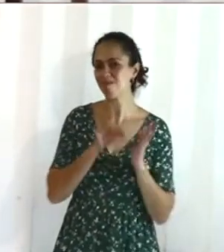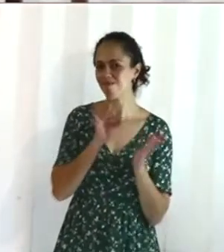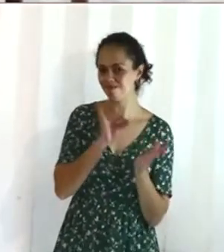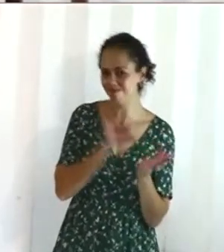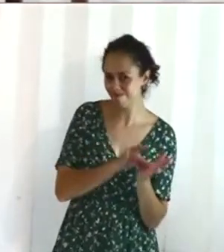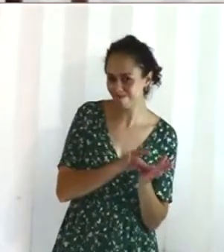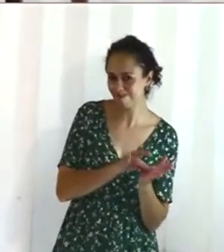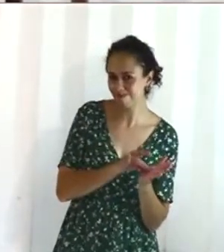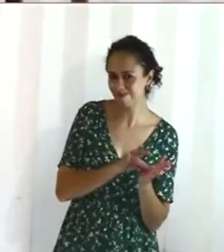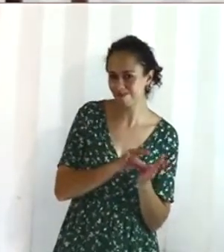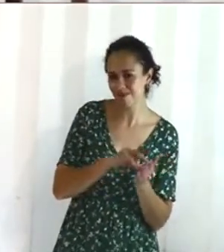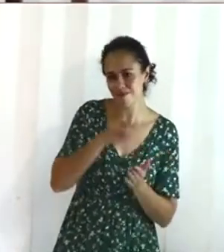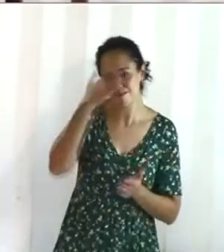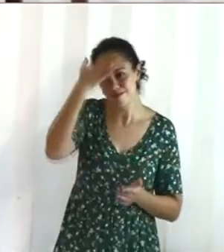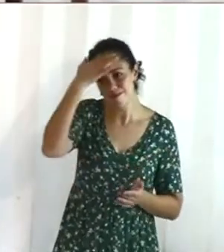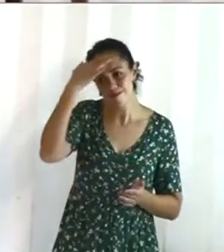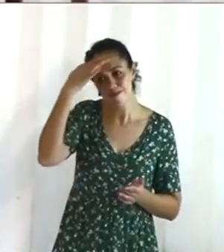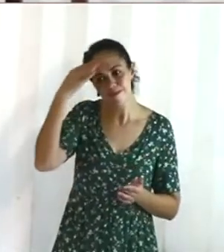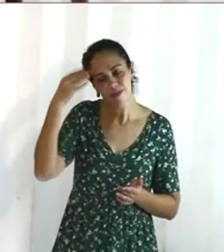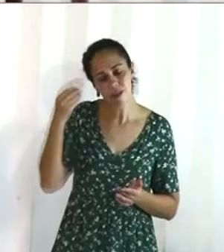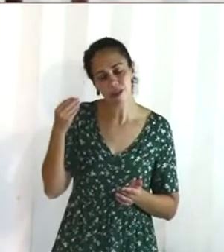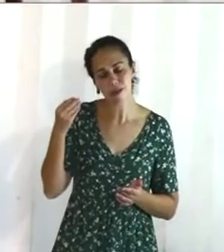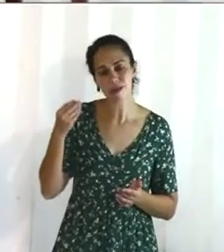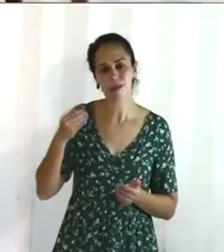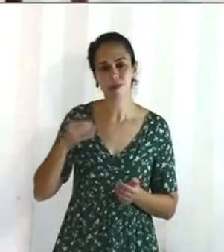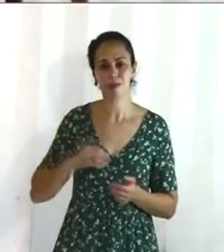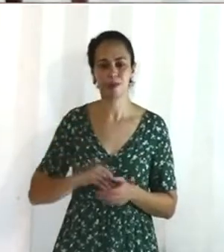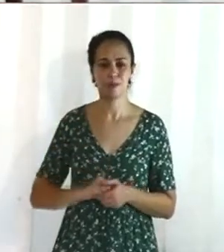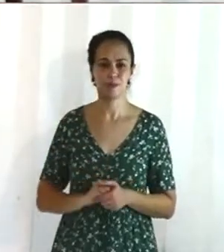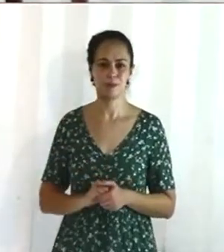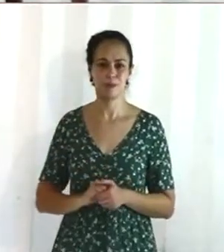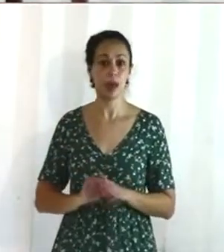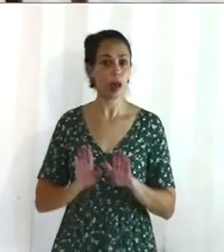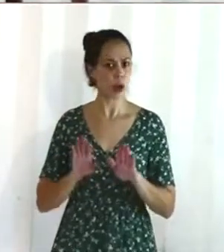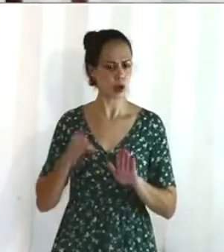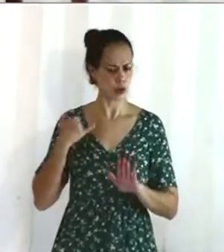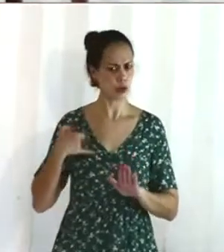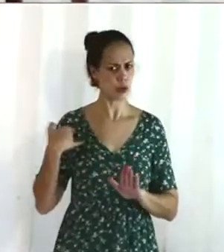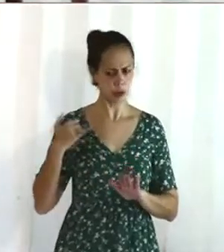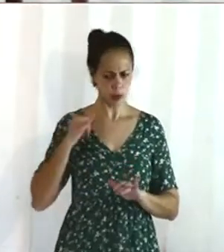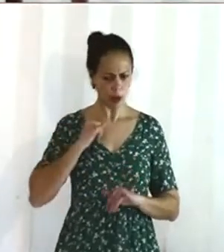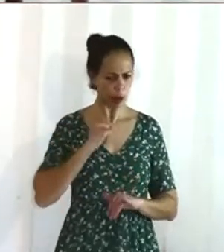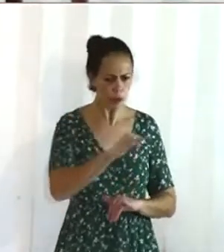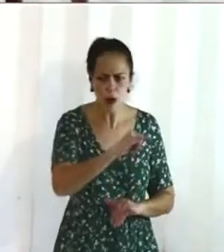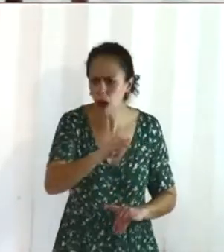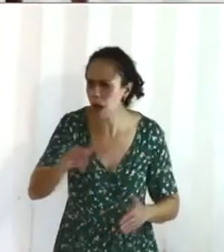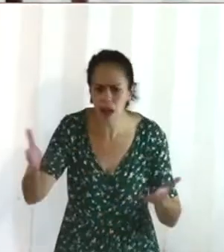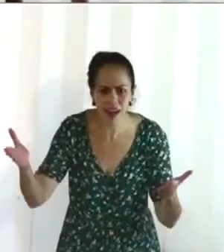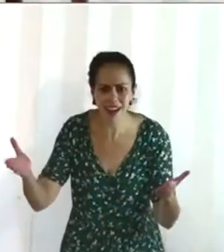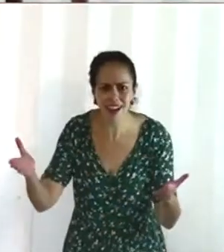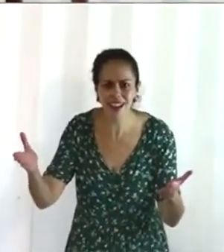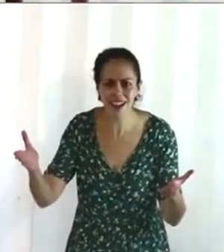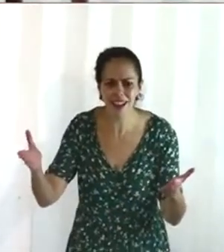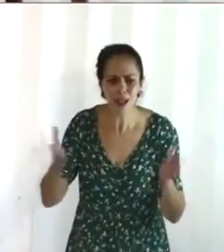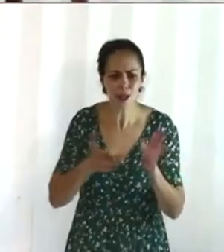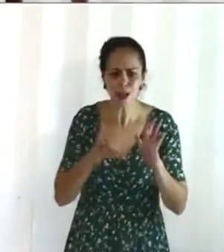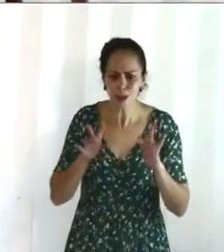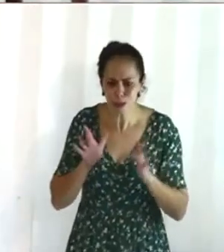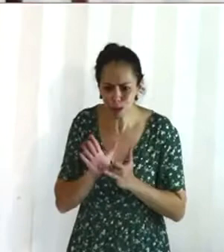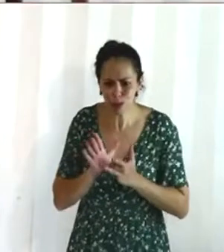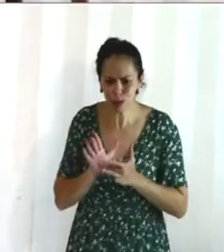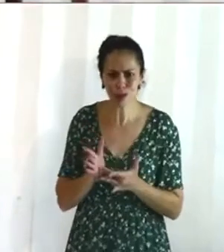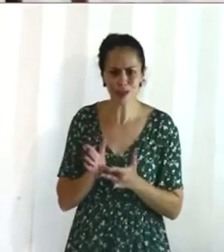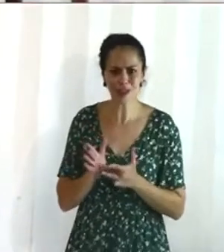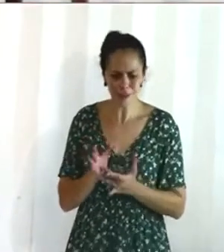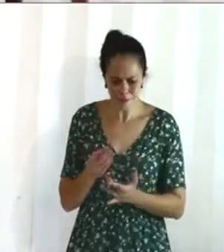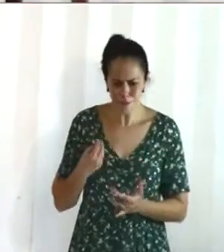E João vai dizer que esse significado é vida, que eu preciso lembrar da vida que eu recebi